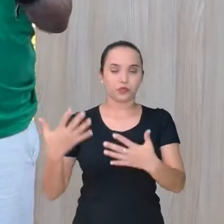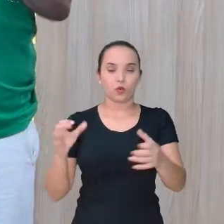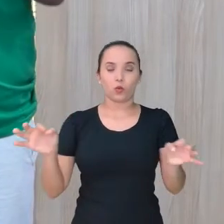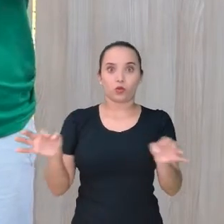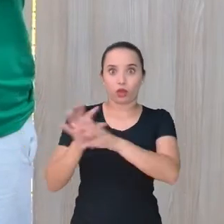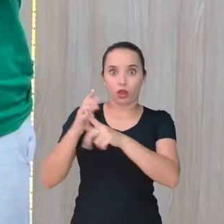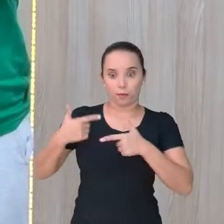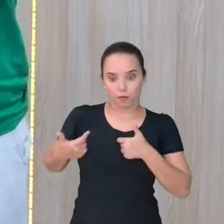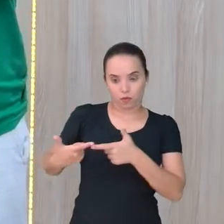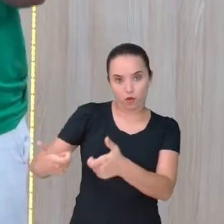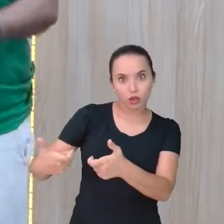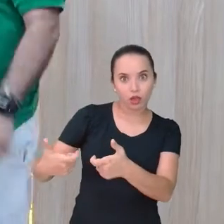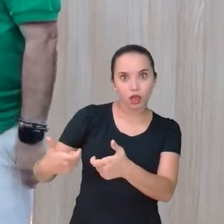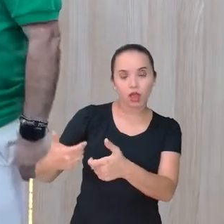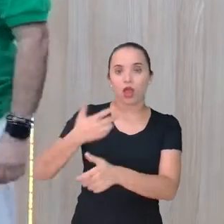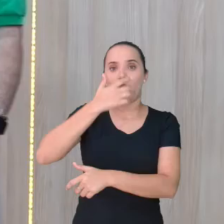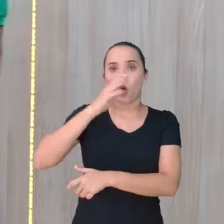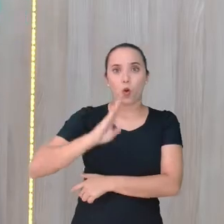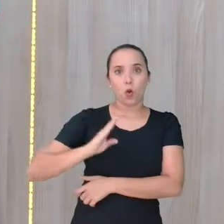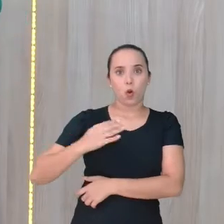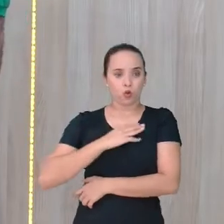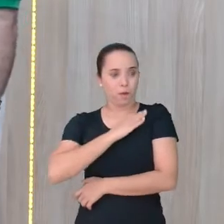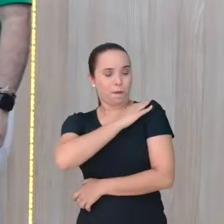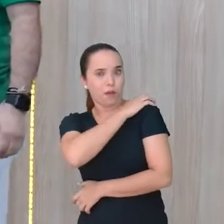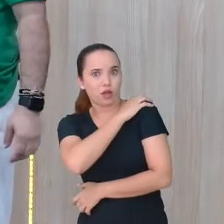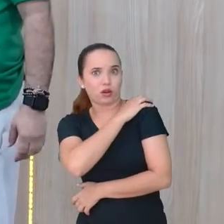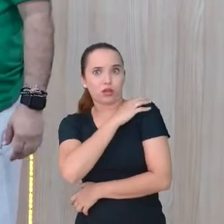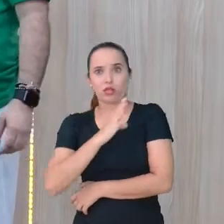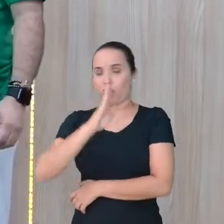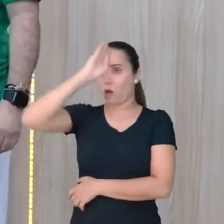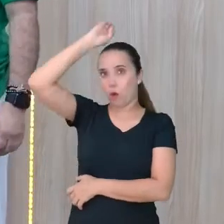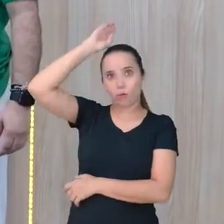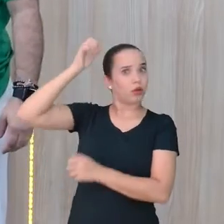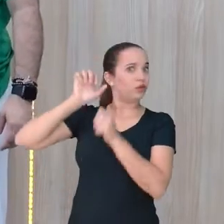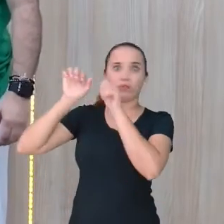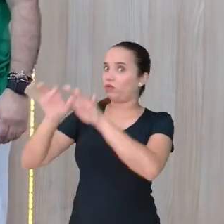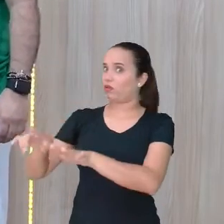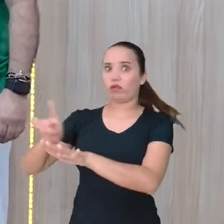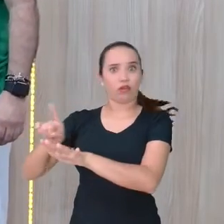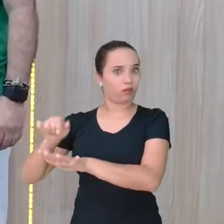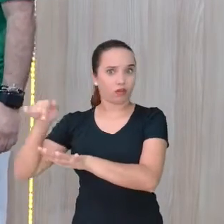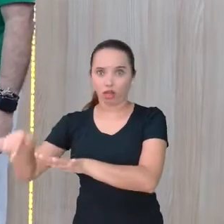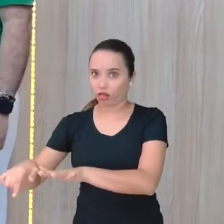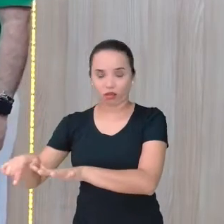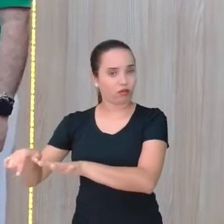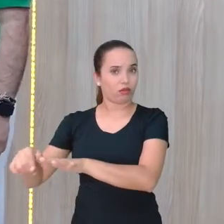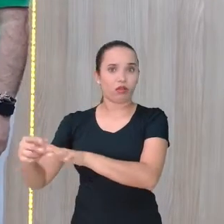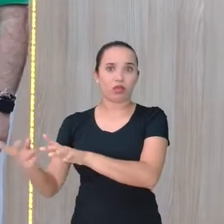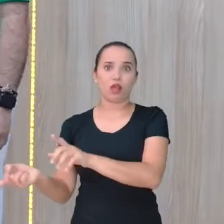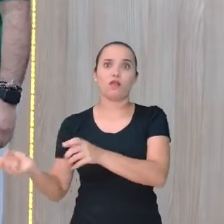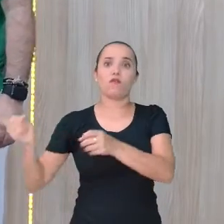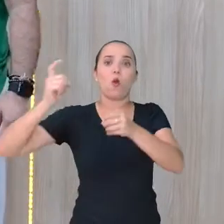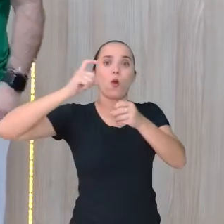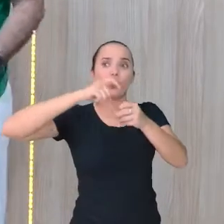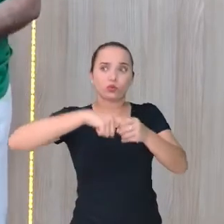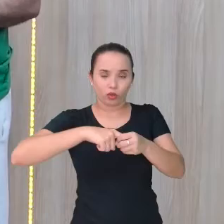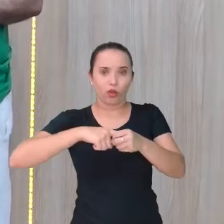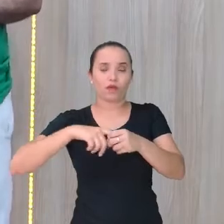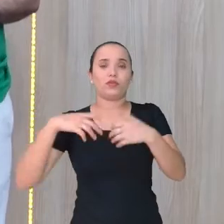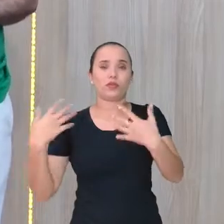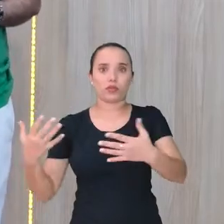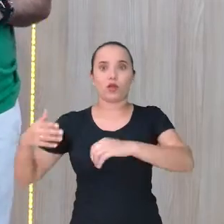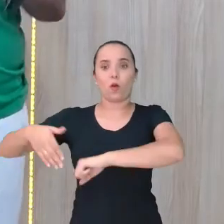romanos eles não iam ficar lá protegendo as fronteiras, e eles começaram a retornar. Logo, as fronteiras começaram a